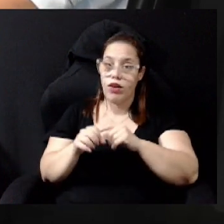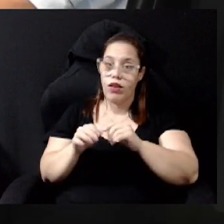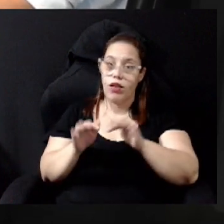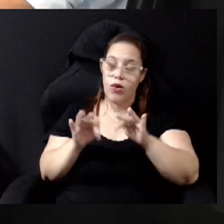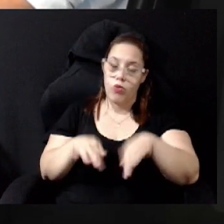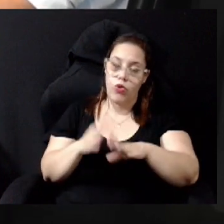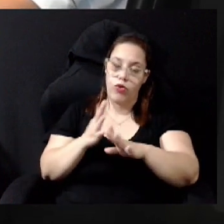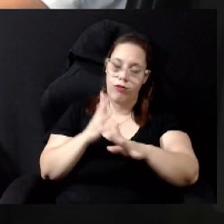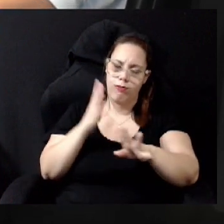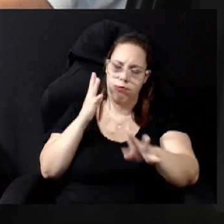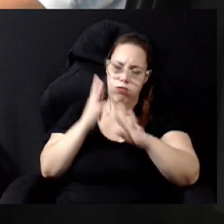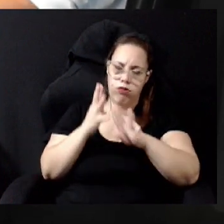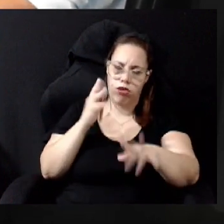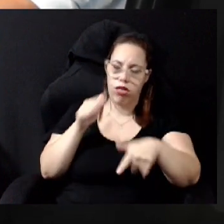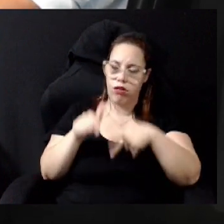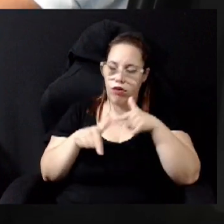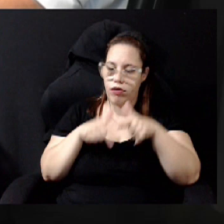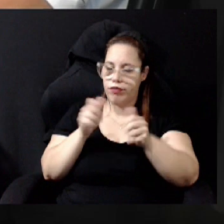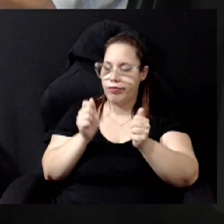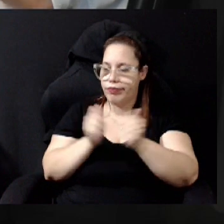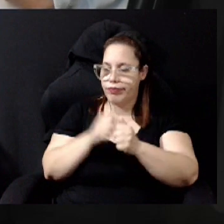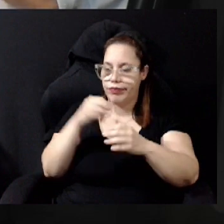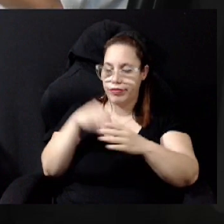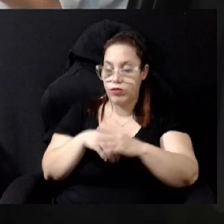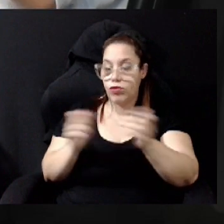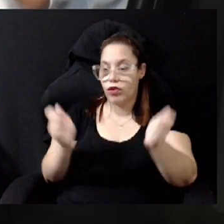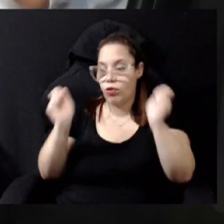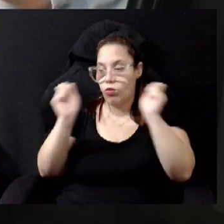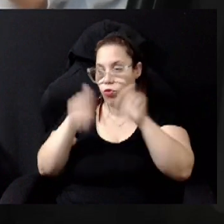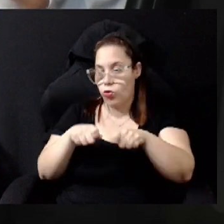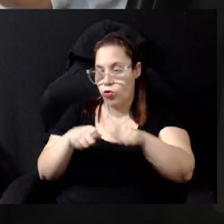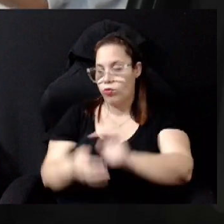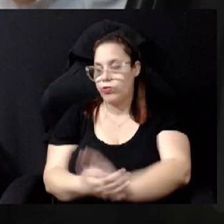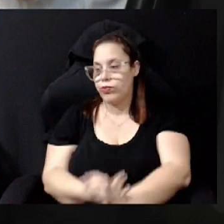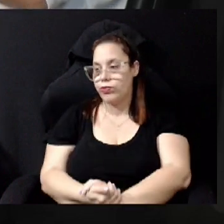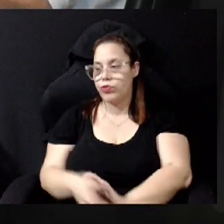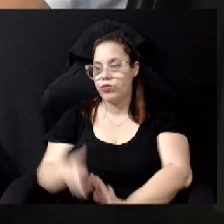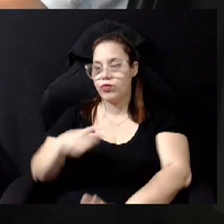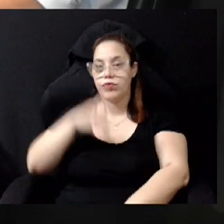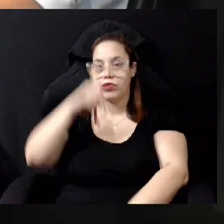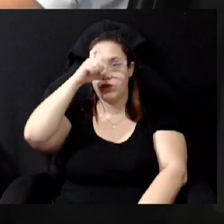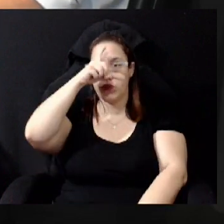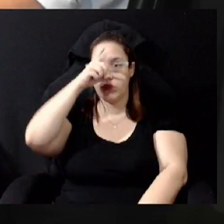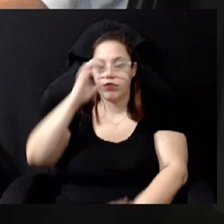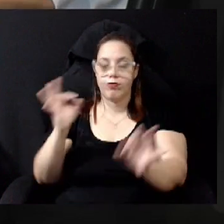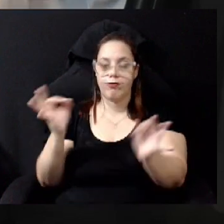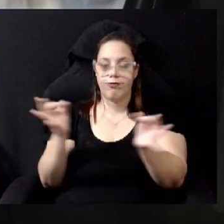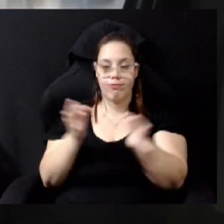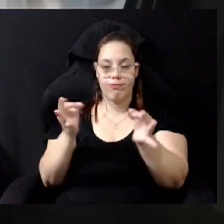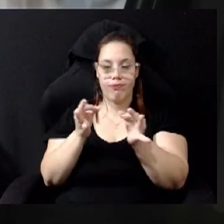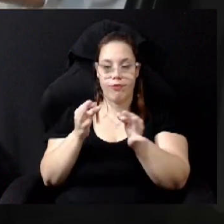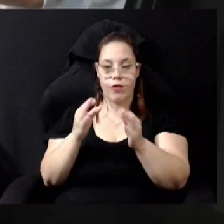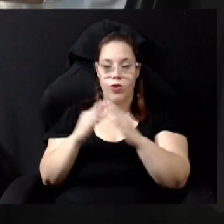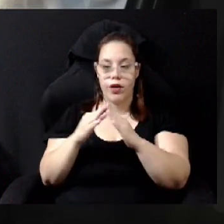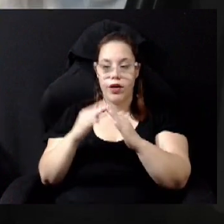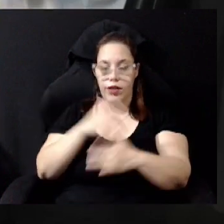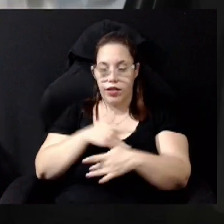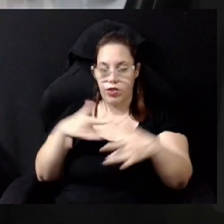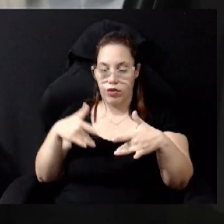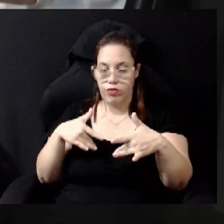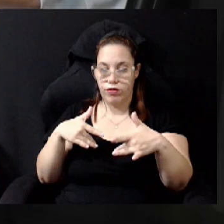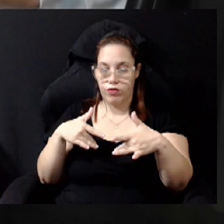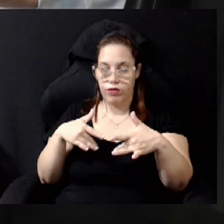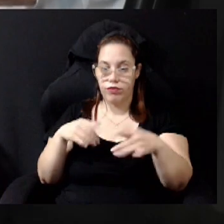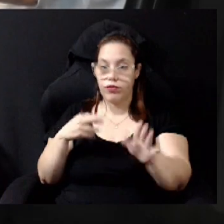trabalhar nisso daí, dentro do que for possível, para que nós tenhamos hospitais de qualidade, como é o caso da Casa de Saúde, que é um hospital referência, é um